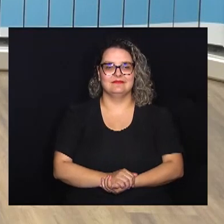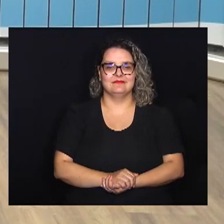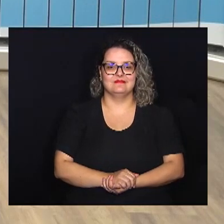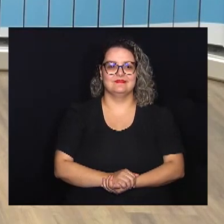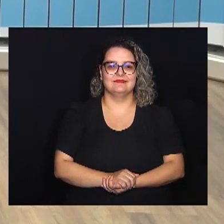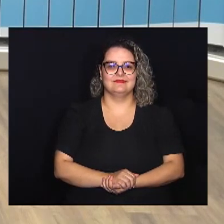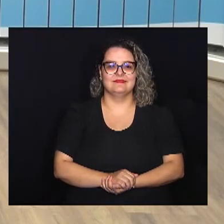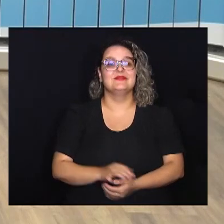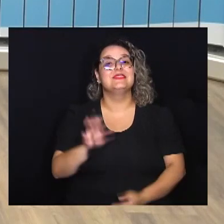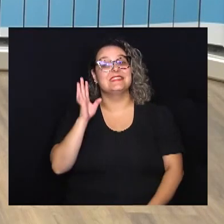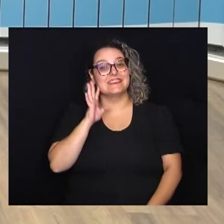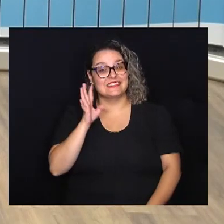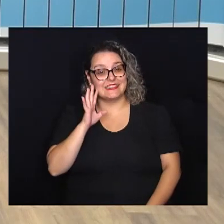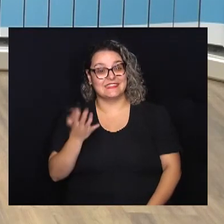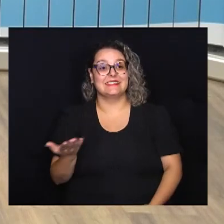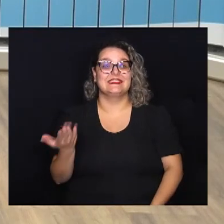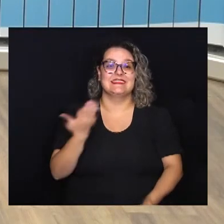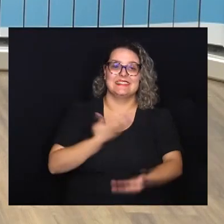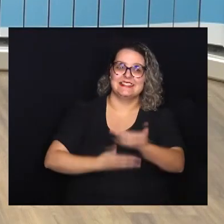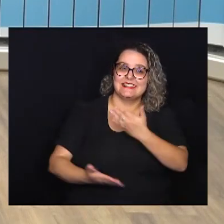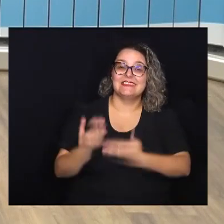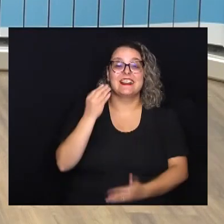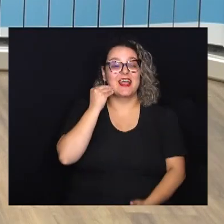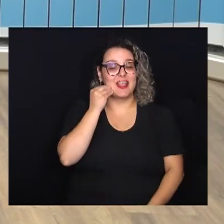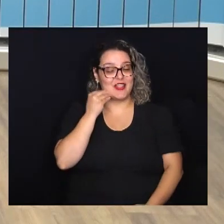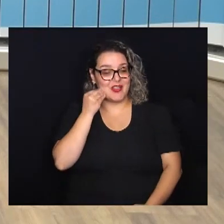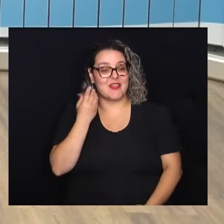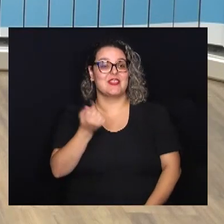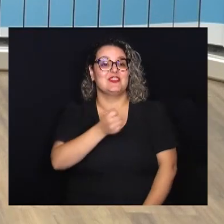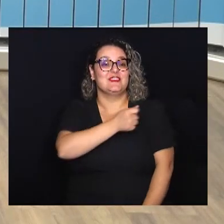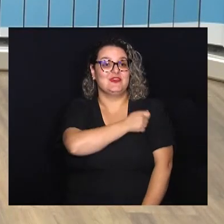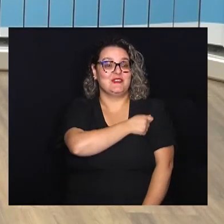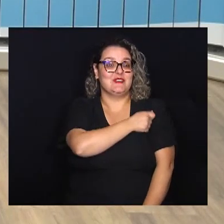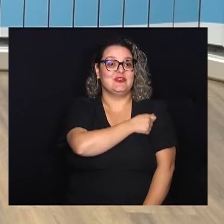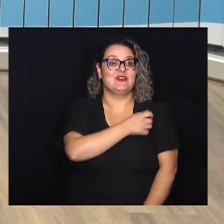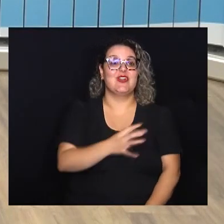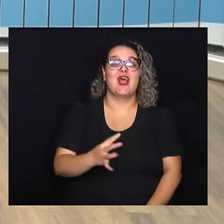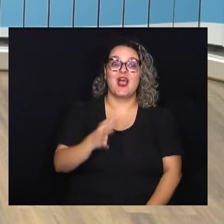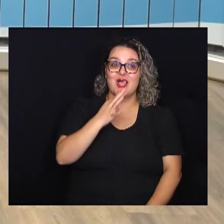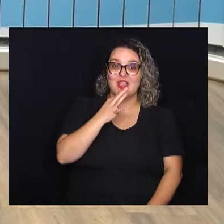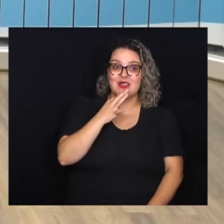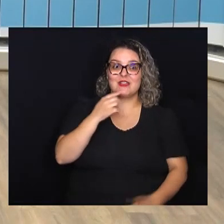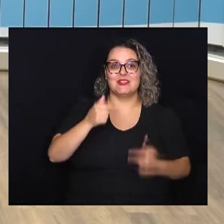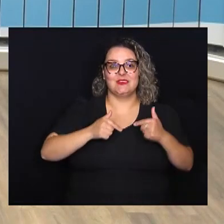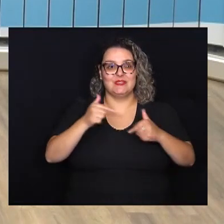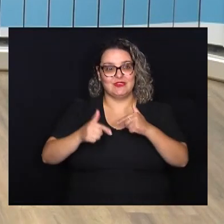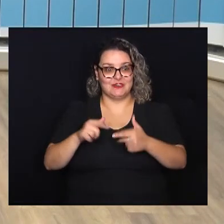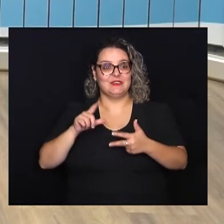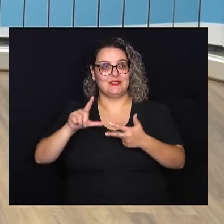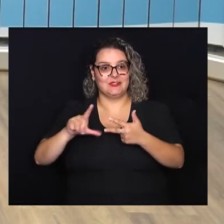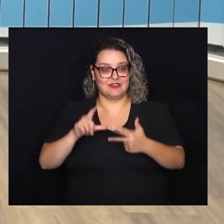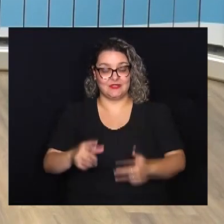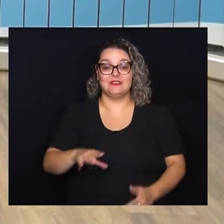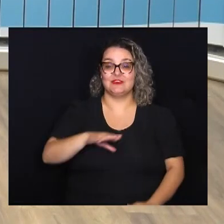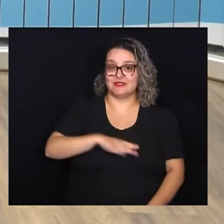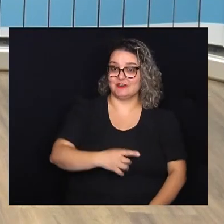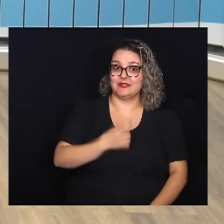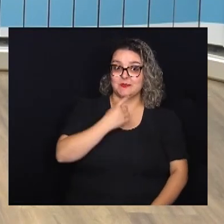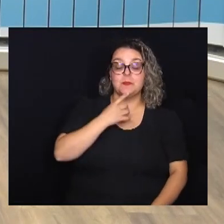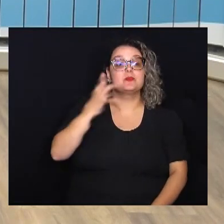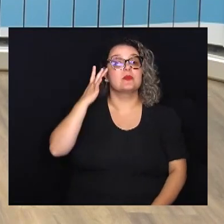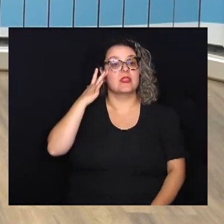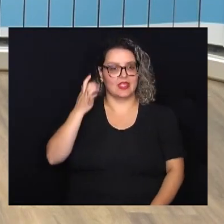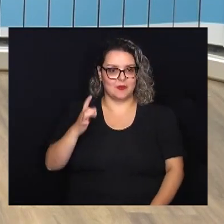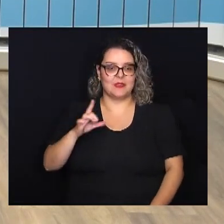olha muito legal essa troca de experiências em que os alunos conhecem aí o trabalho do Legislativo campineiro E amanhã